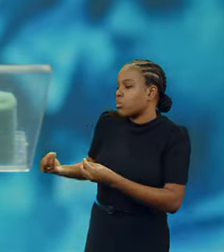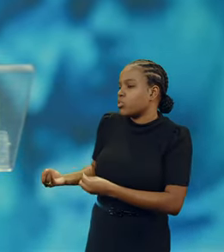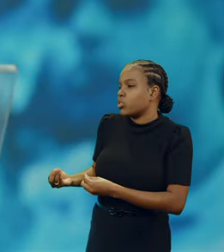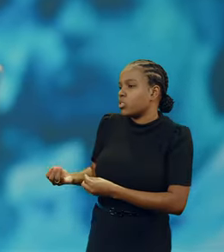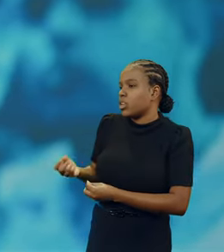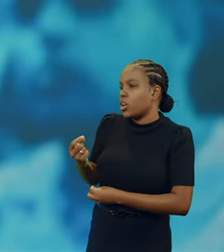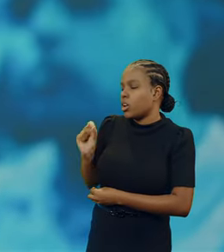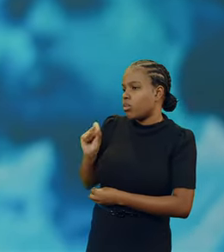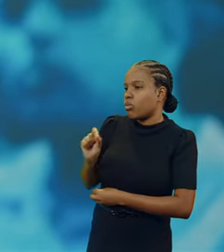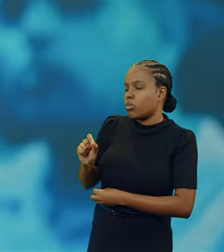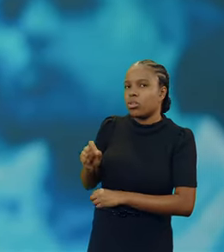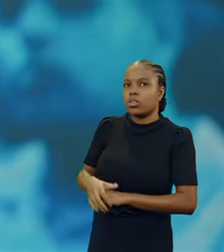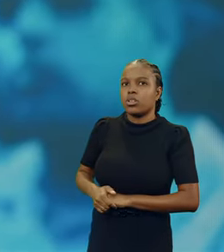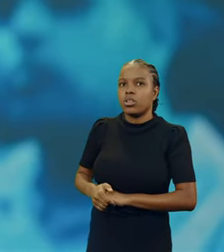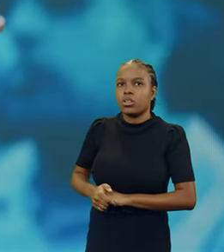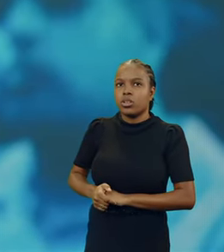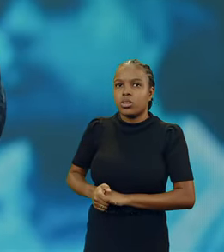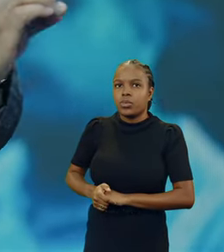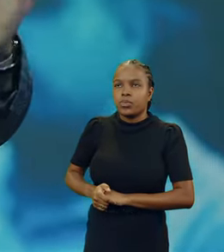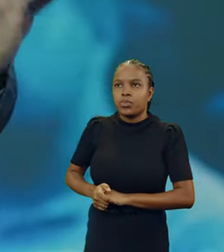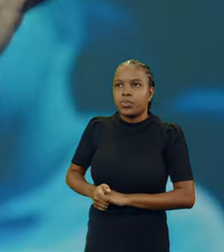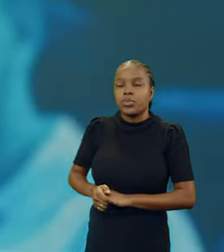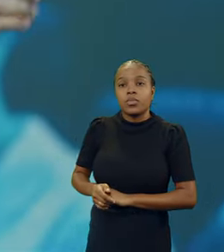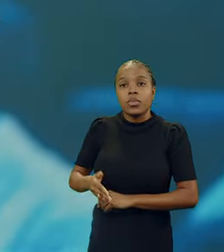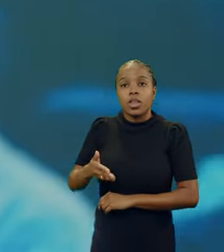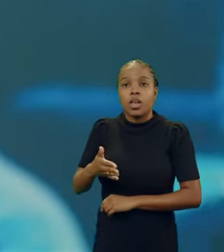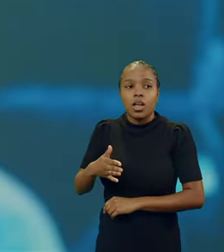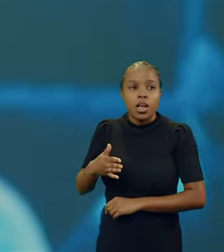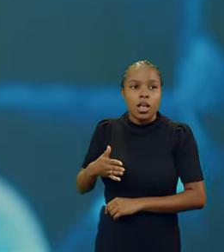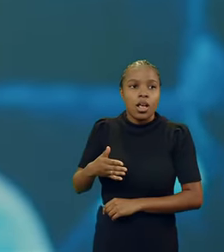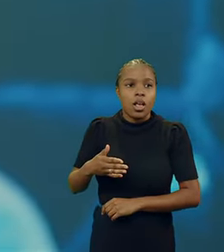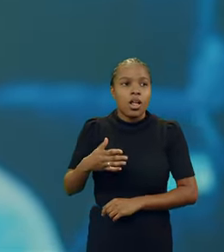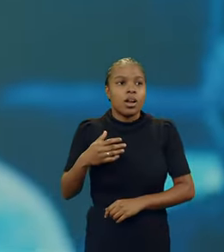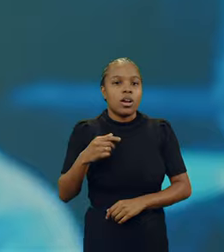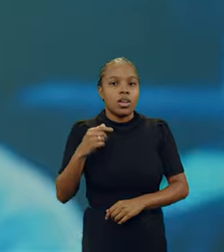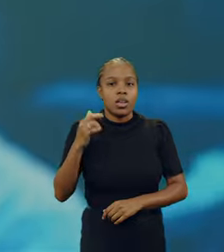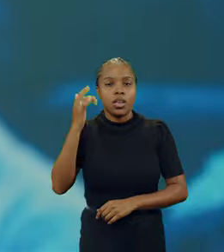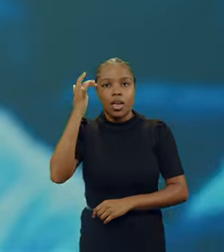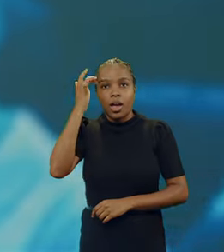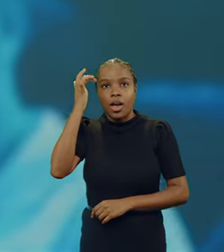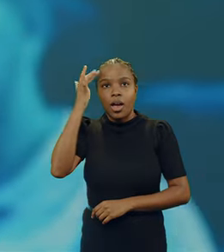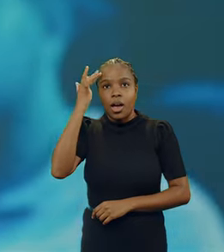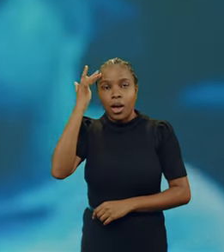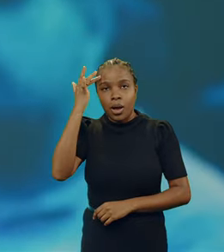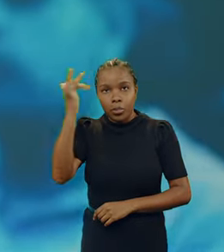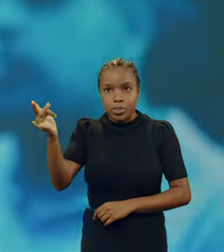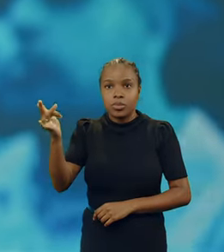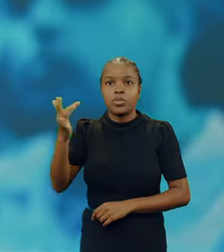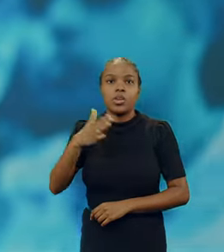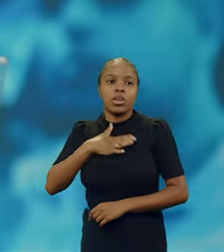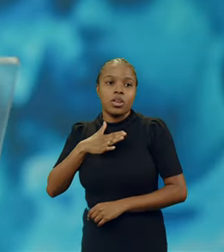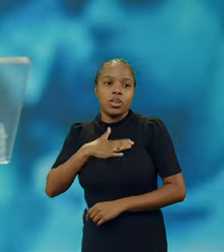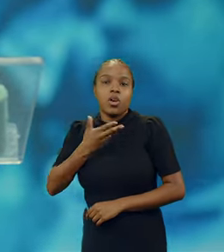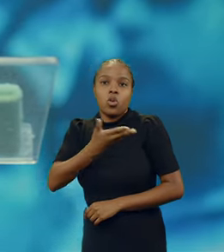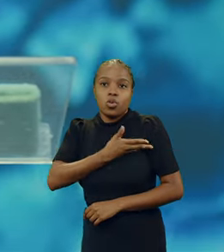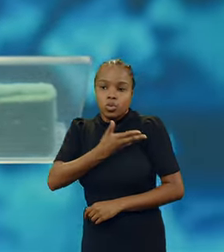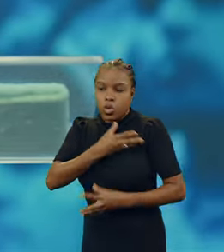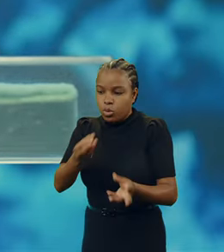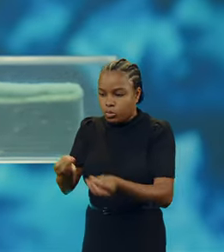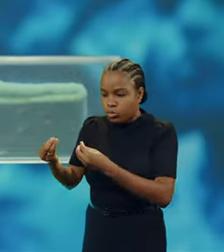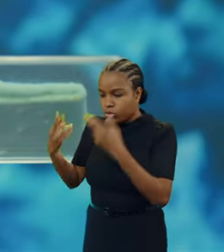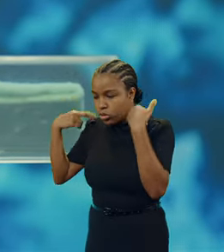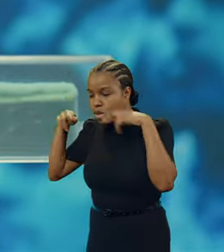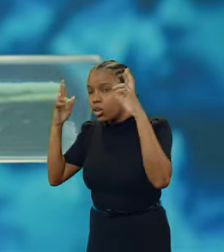garantia? Amanhã eu mando o meu amigo te levar um cabrito do rebanho. E ela diz: não, eu preciso de uma